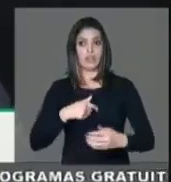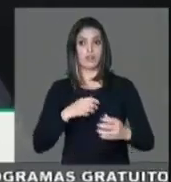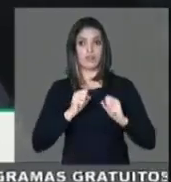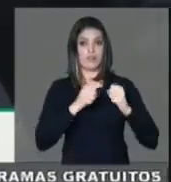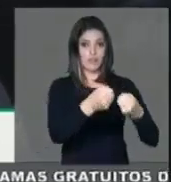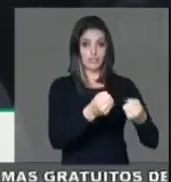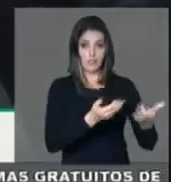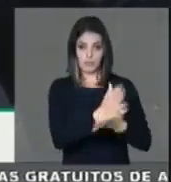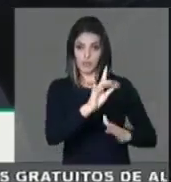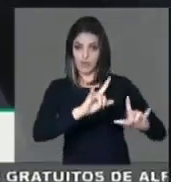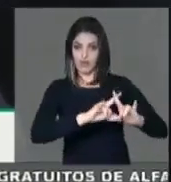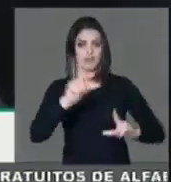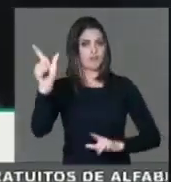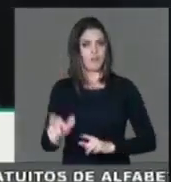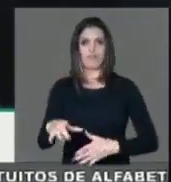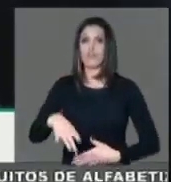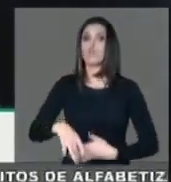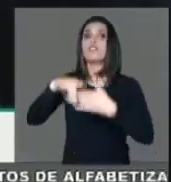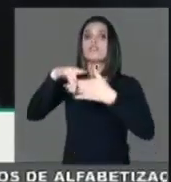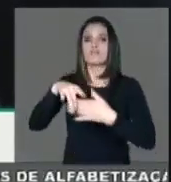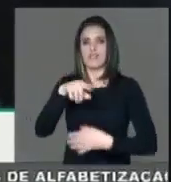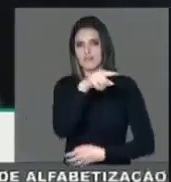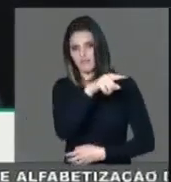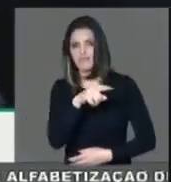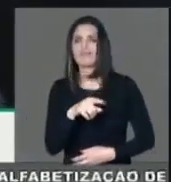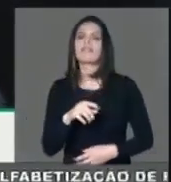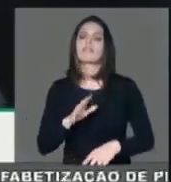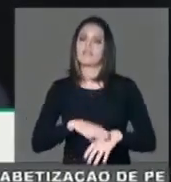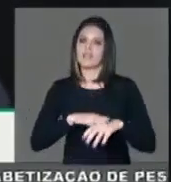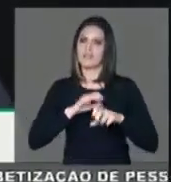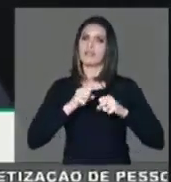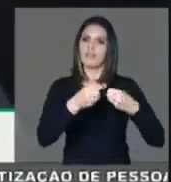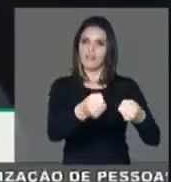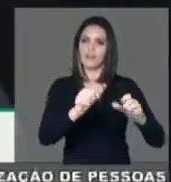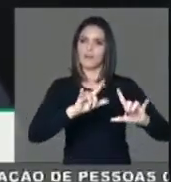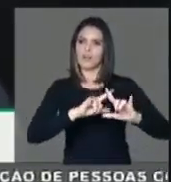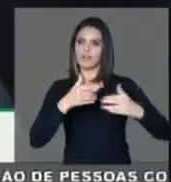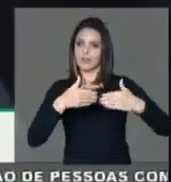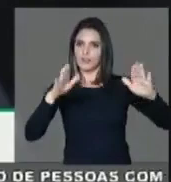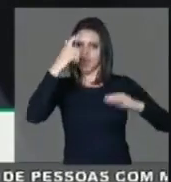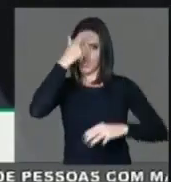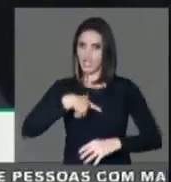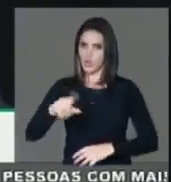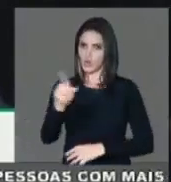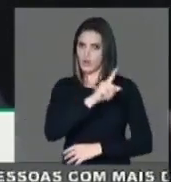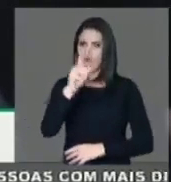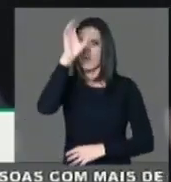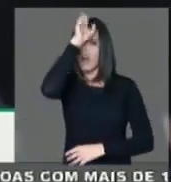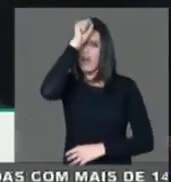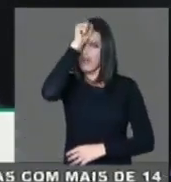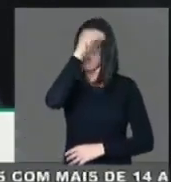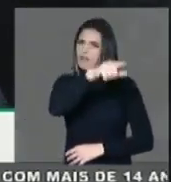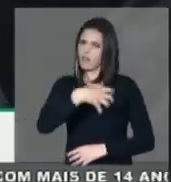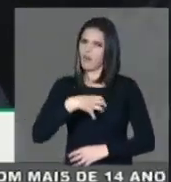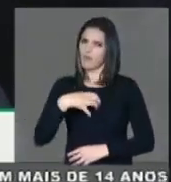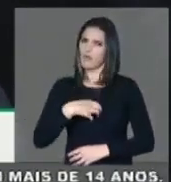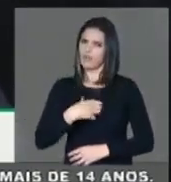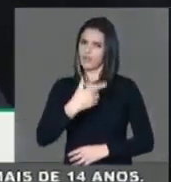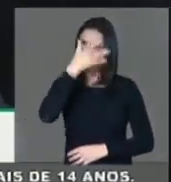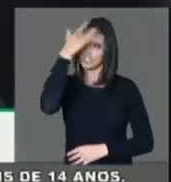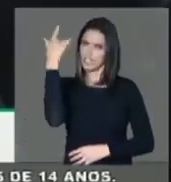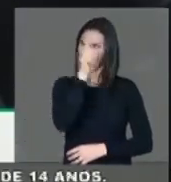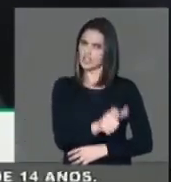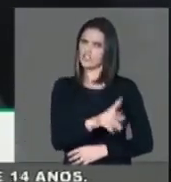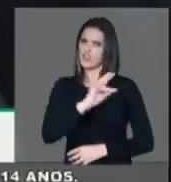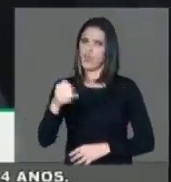de milícia. Foi o líder desse capacho que defendeu a milícia abertamente. Não fui eu. Presidente, tem que eu aprender peço... a se comportar como gente e